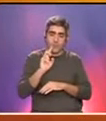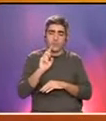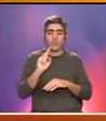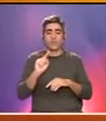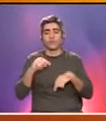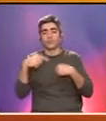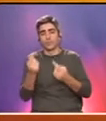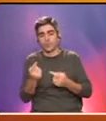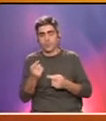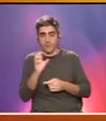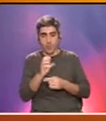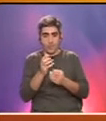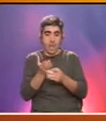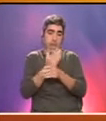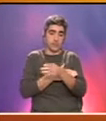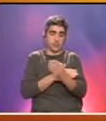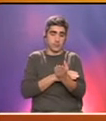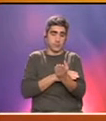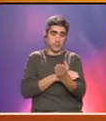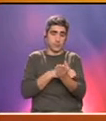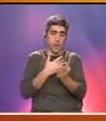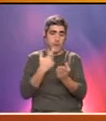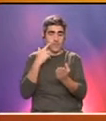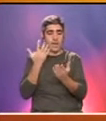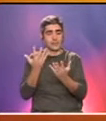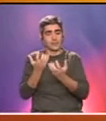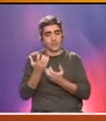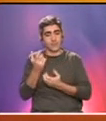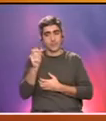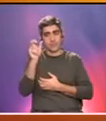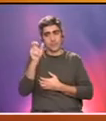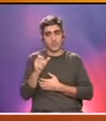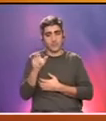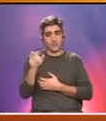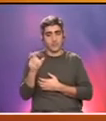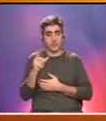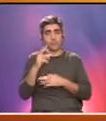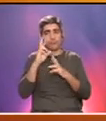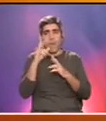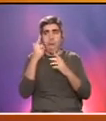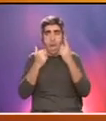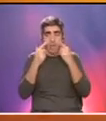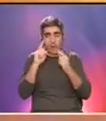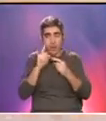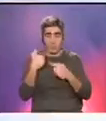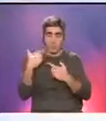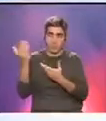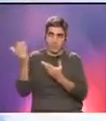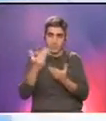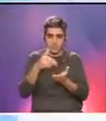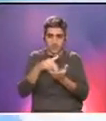Sorrir. Era assim. E agora vamos receber... o, espero que não, tão choroso, Filipe. Ai, o que é que ele venha a chorar?